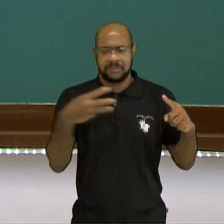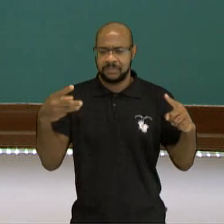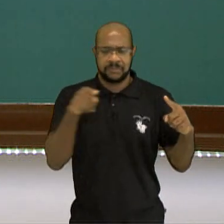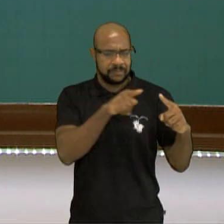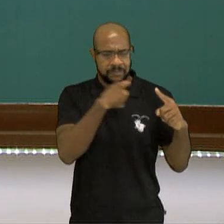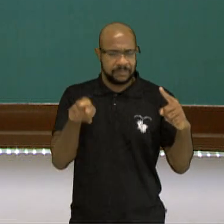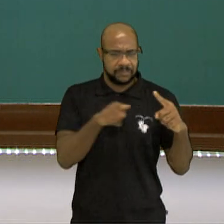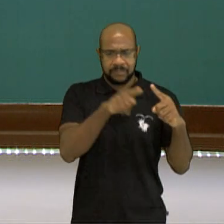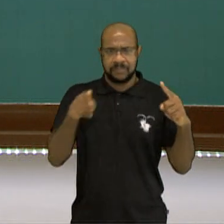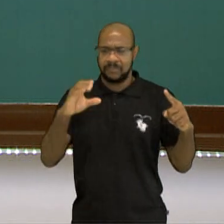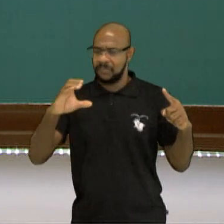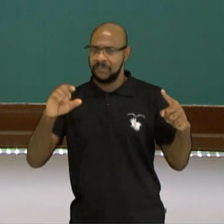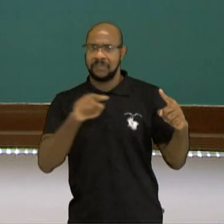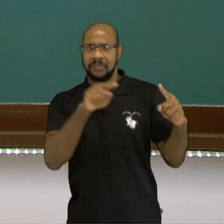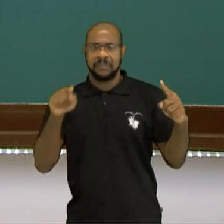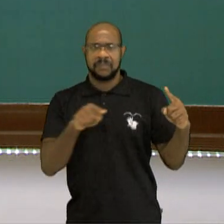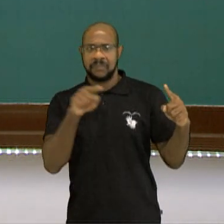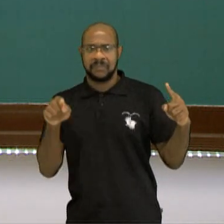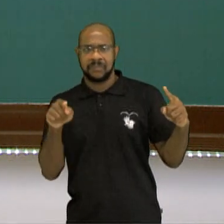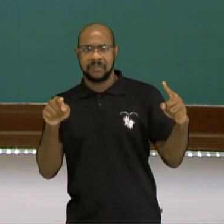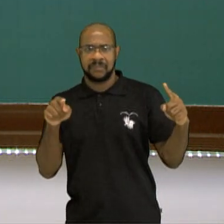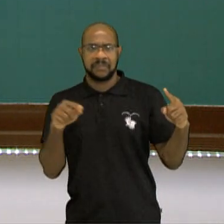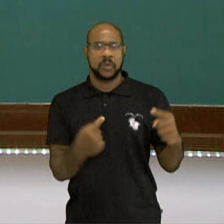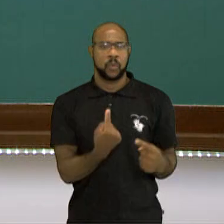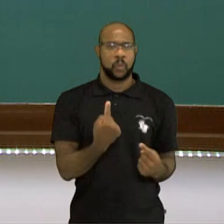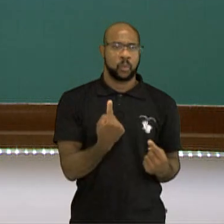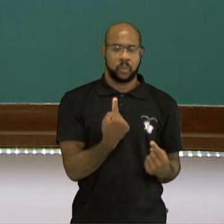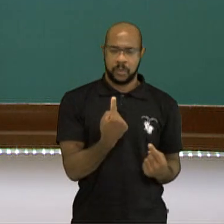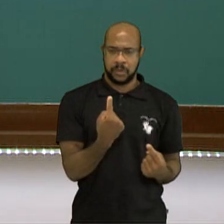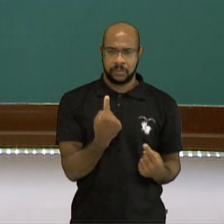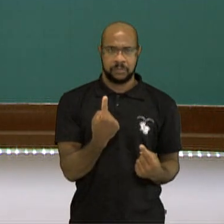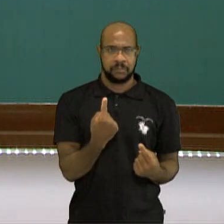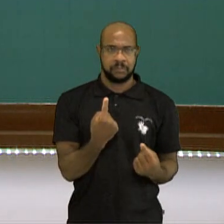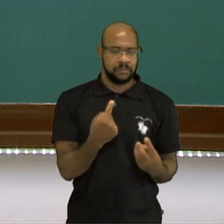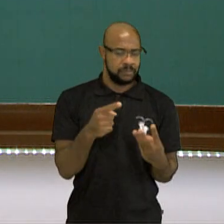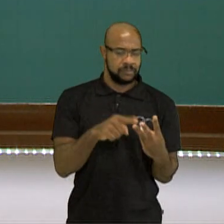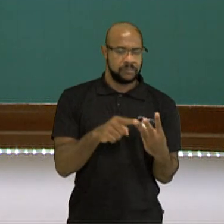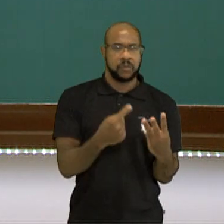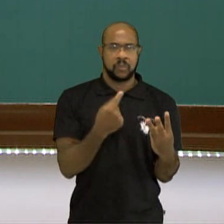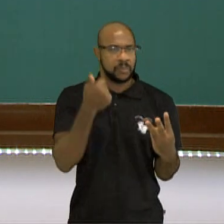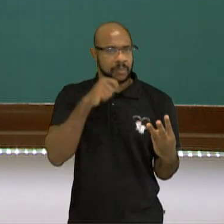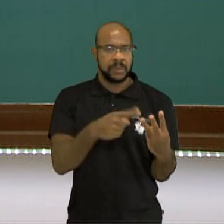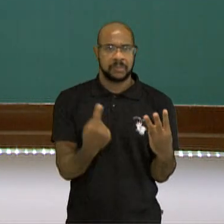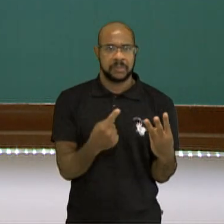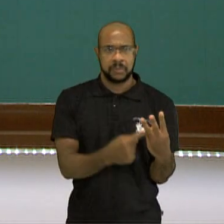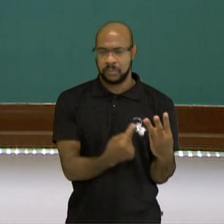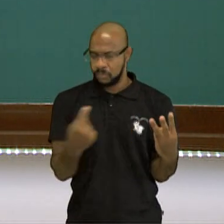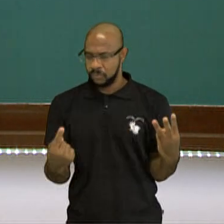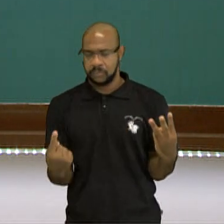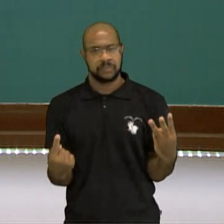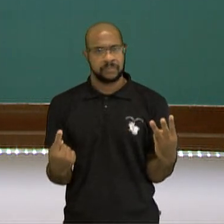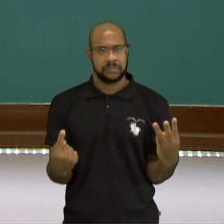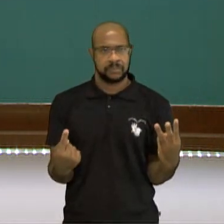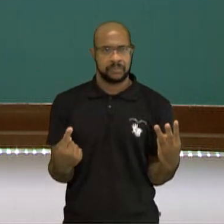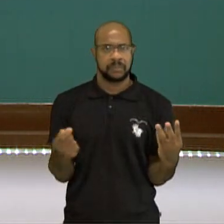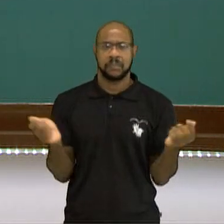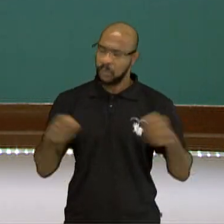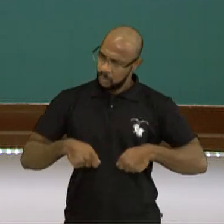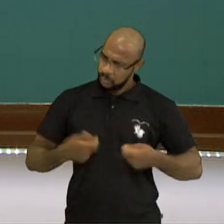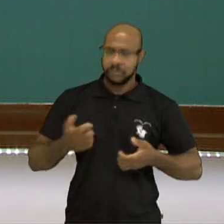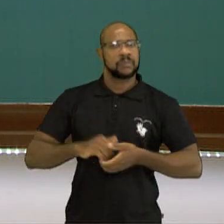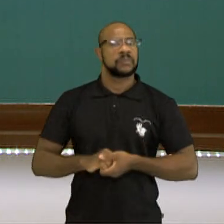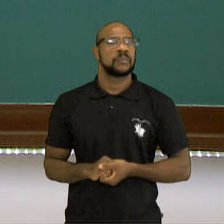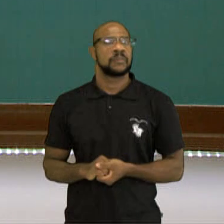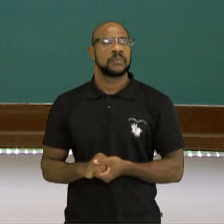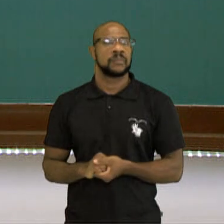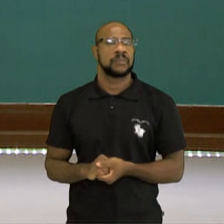domínio para o contradomínio? E uma vez o elemento do domínio para o contradomínio? Não posso.